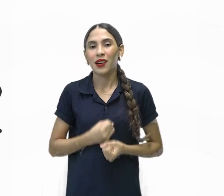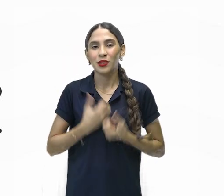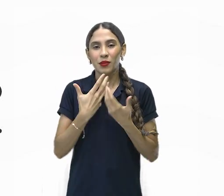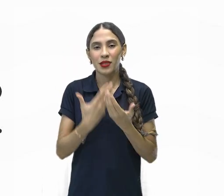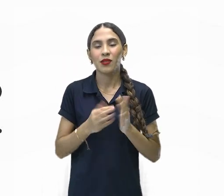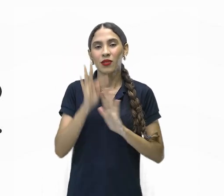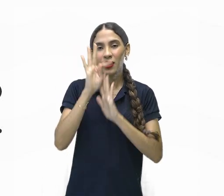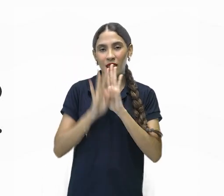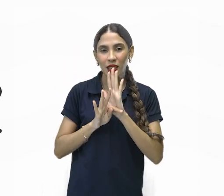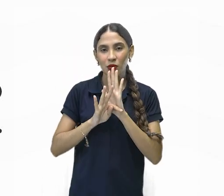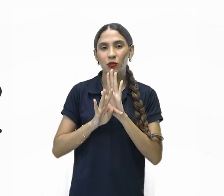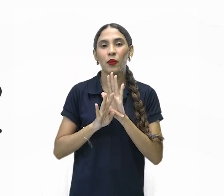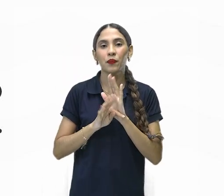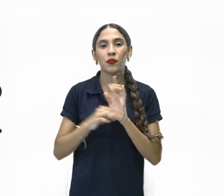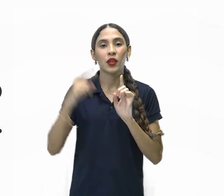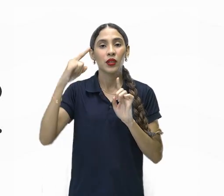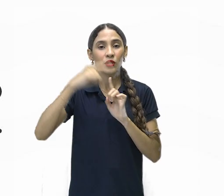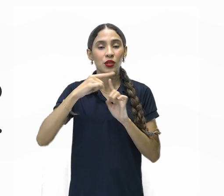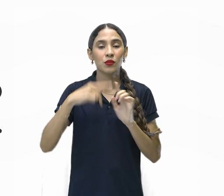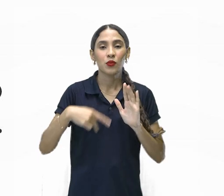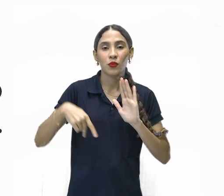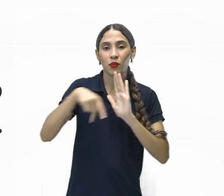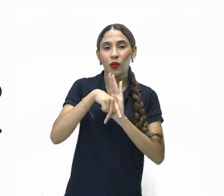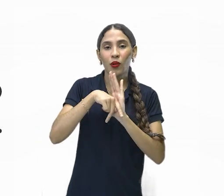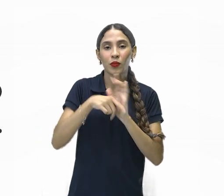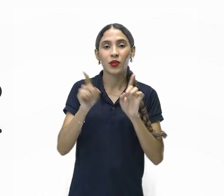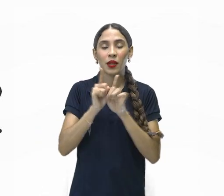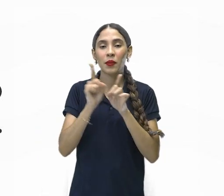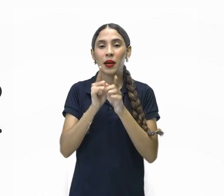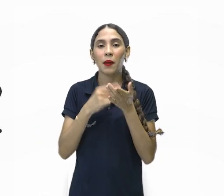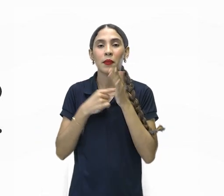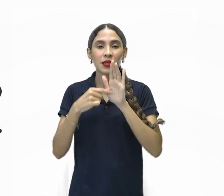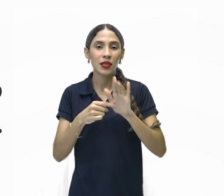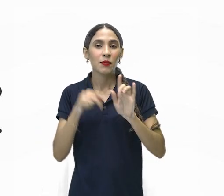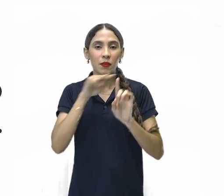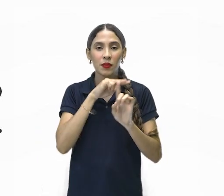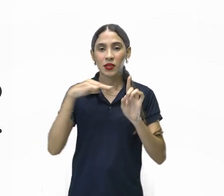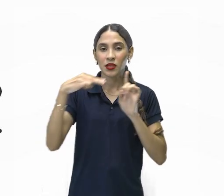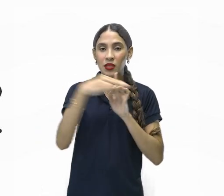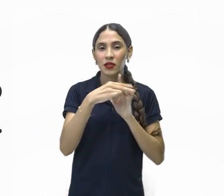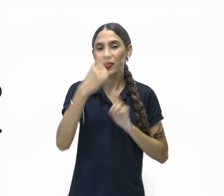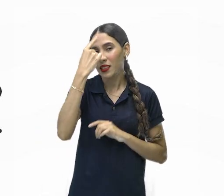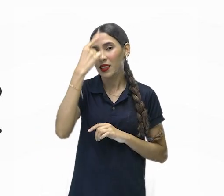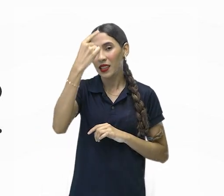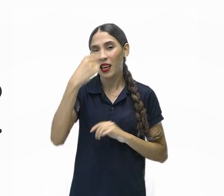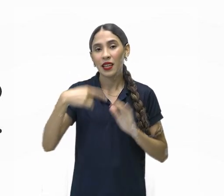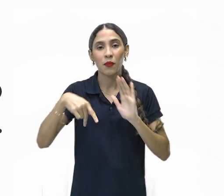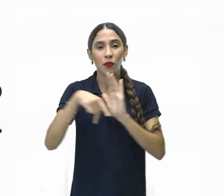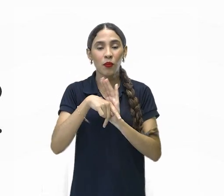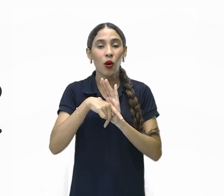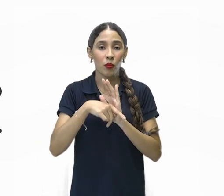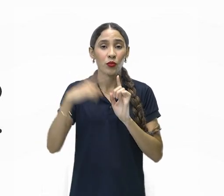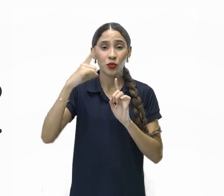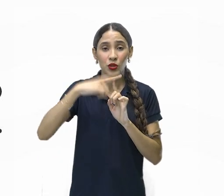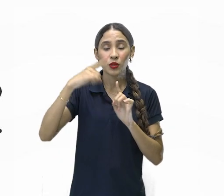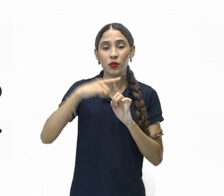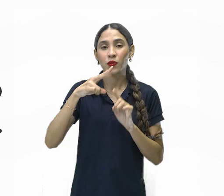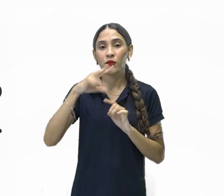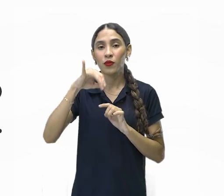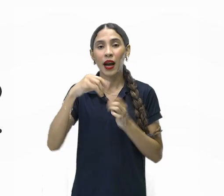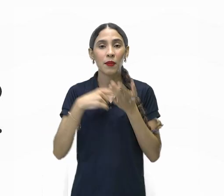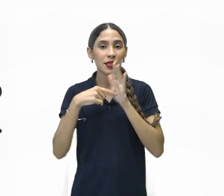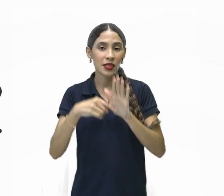expressão pessoal, o estilo próprio, trazer uma visão e ideia do seu estilo, traz